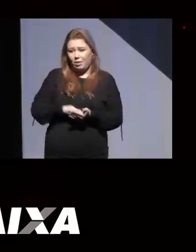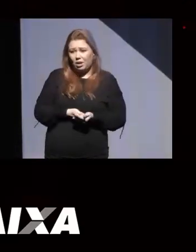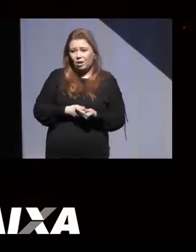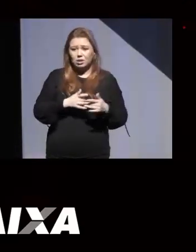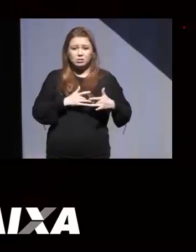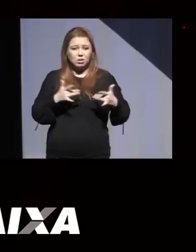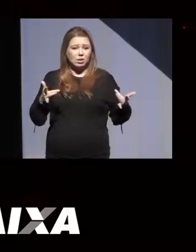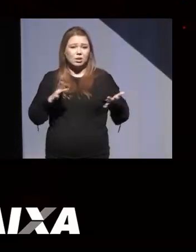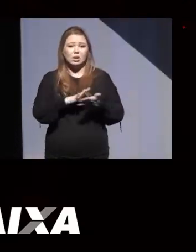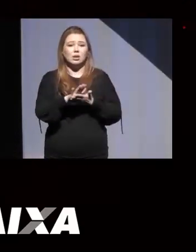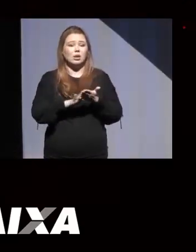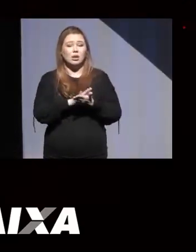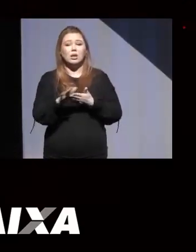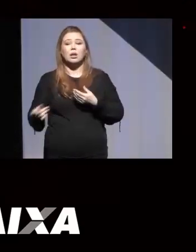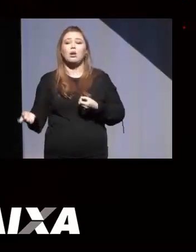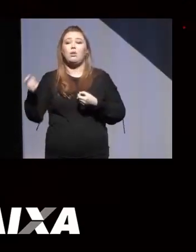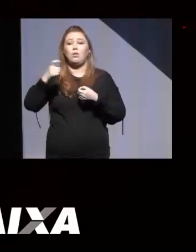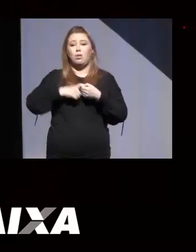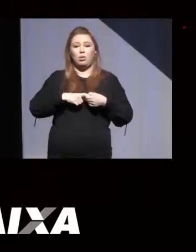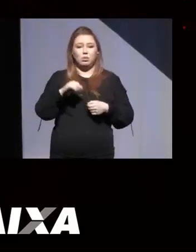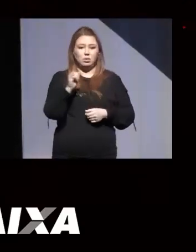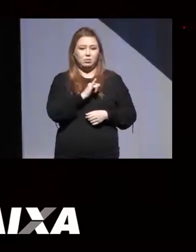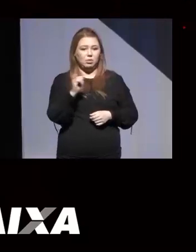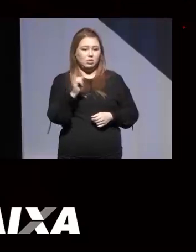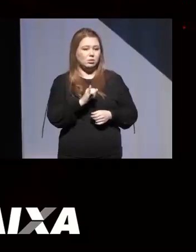solidariedade, estou devolvendo o tributo.